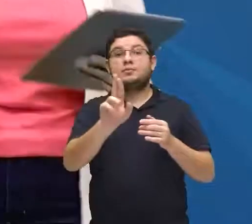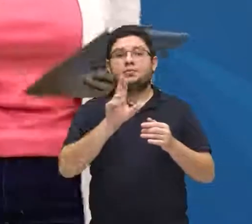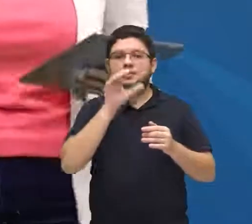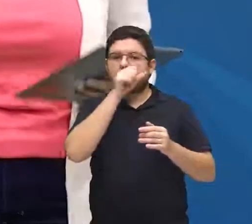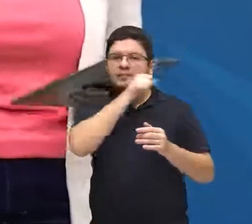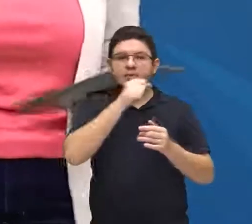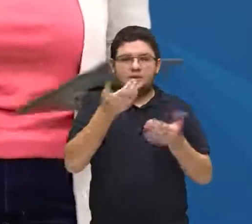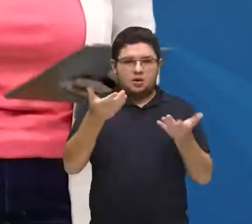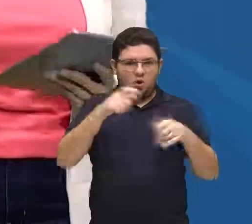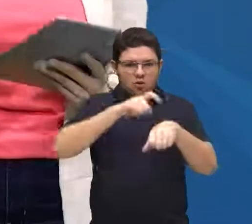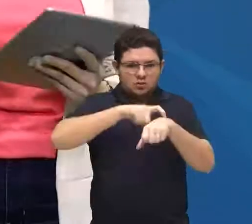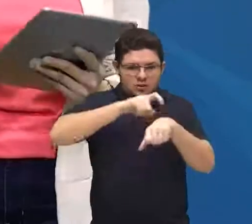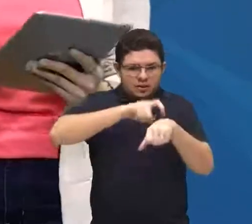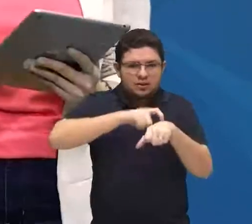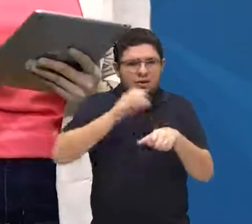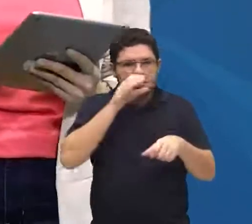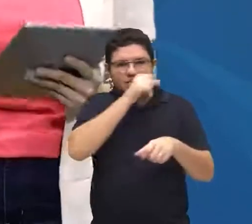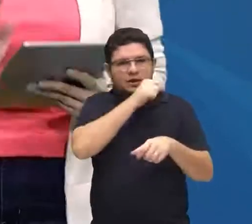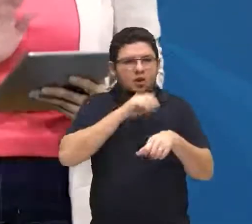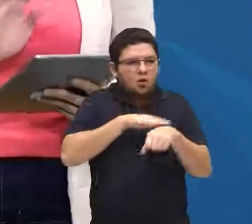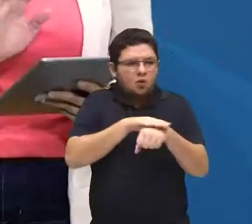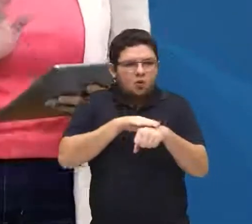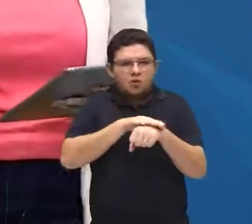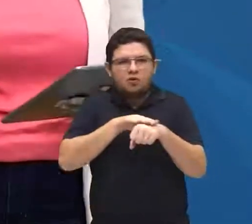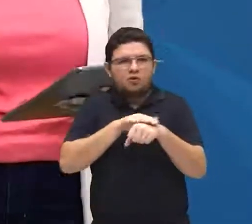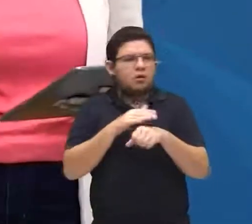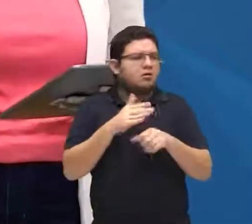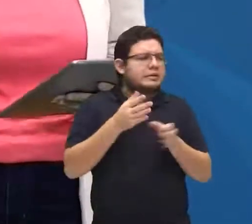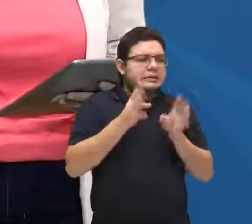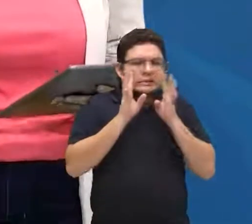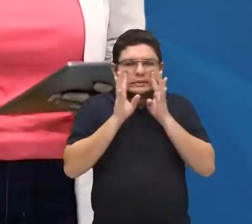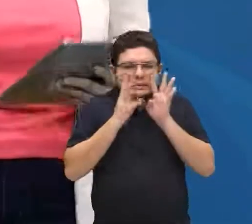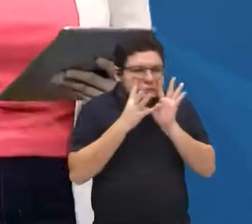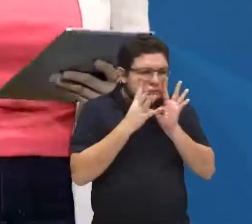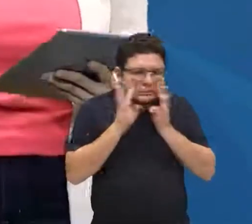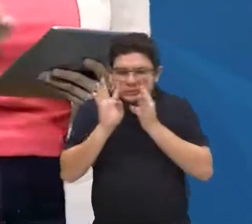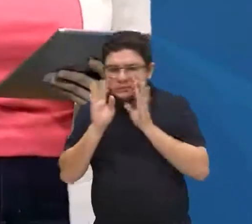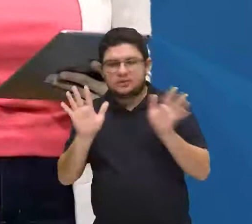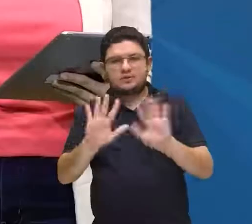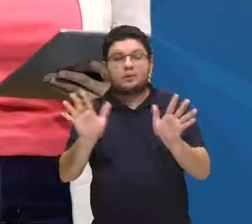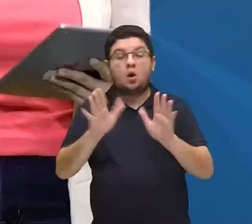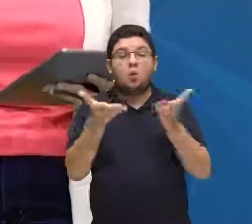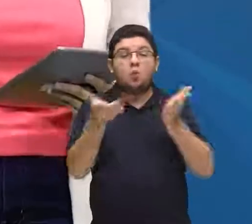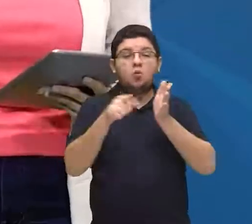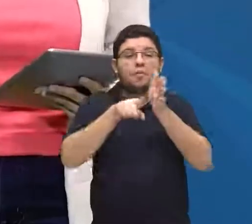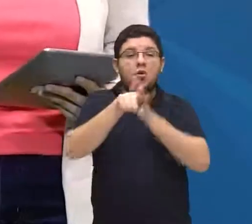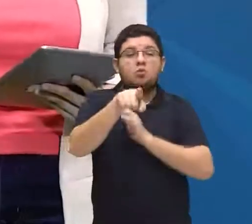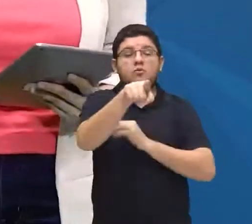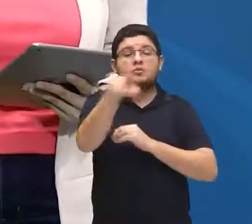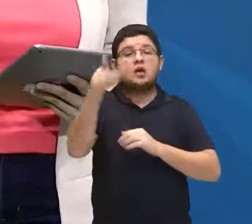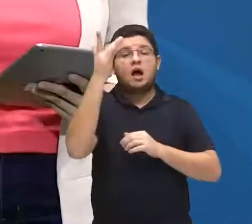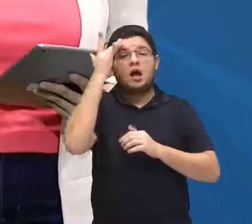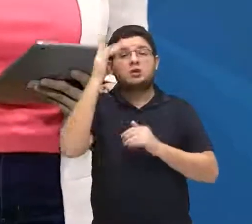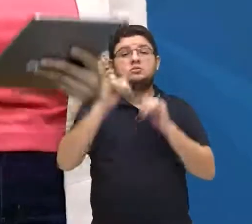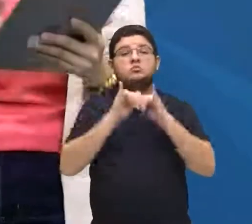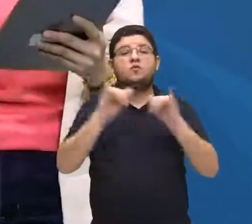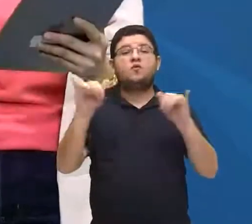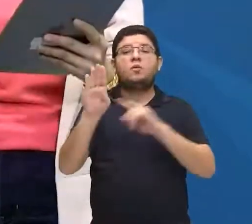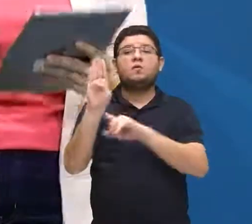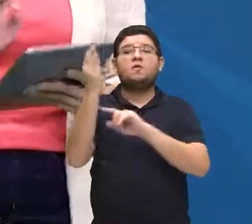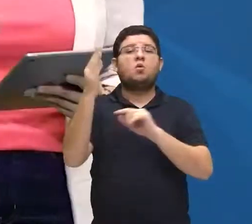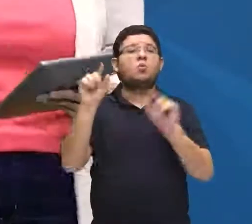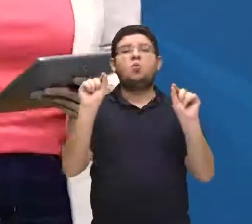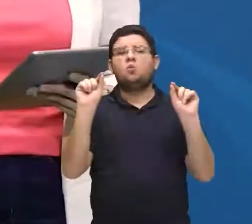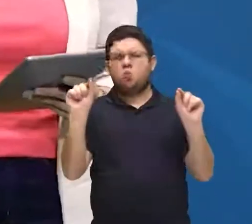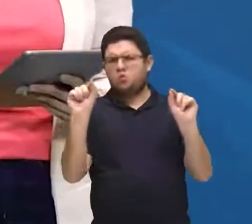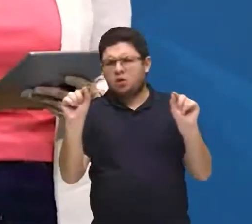da gente ficar com conversas paralelas, tá bom? Eu já quero saber de você o que você acha que é uma fake news. O que